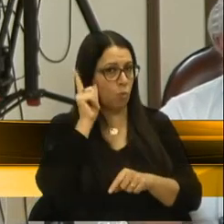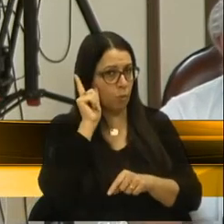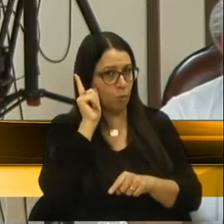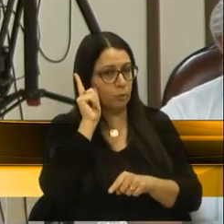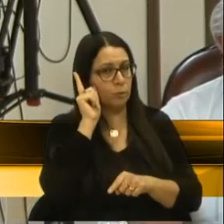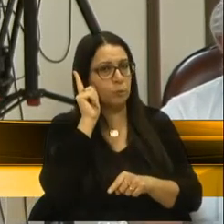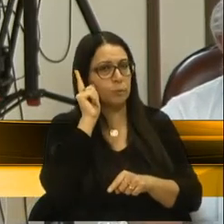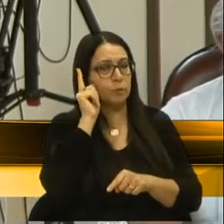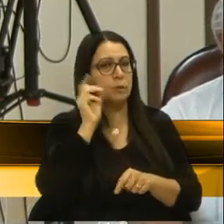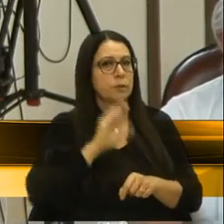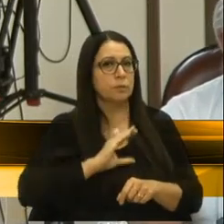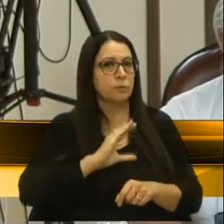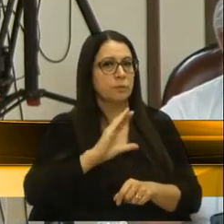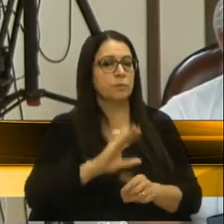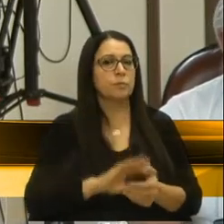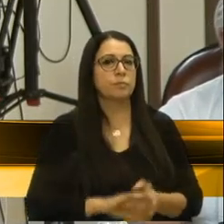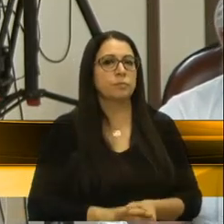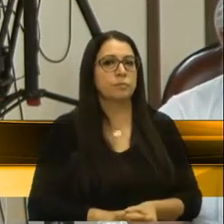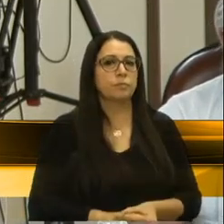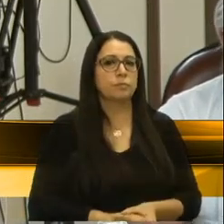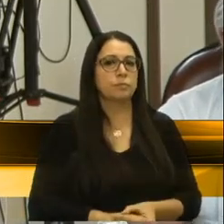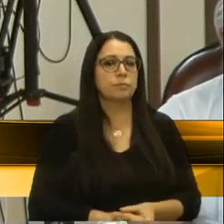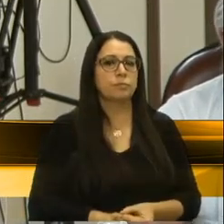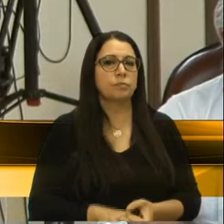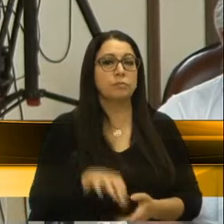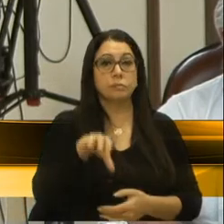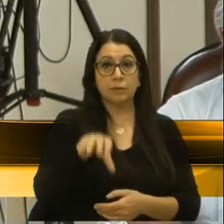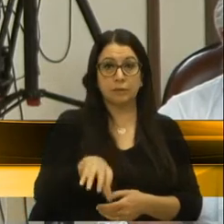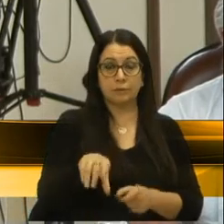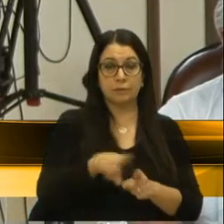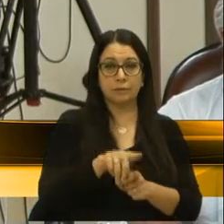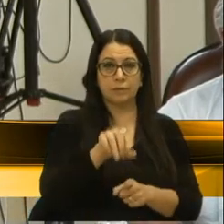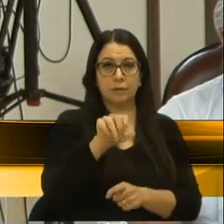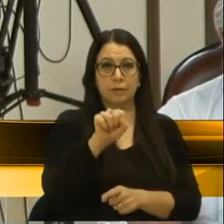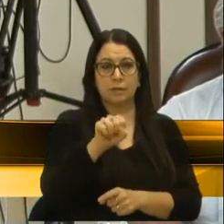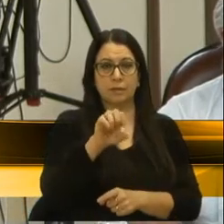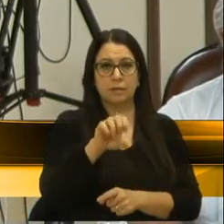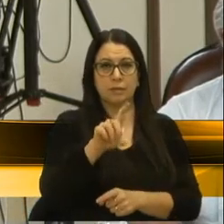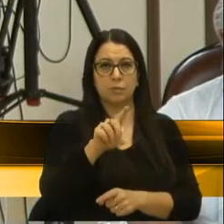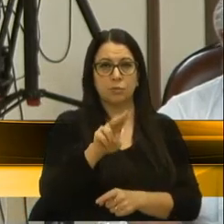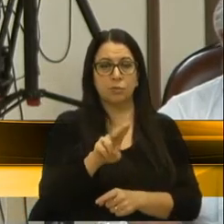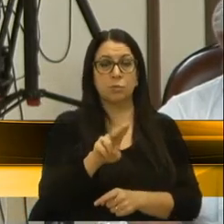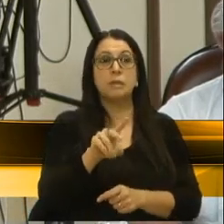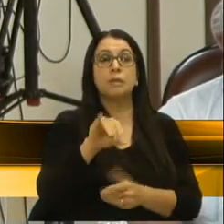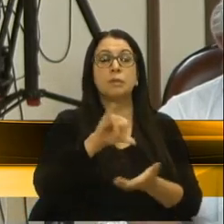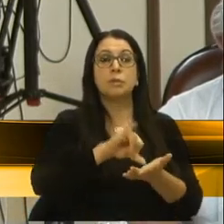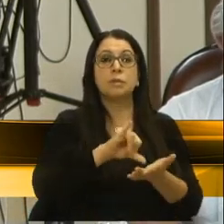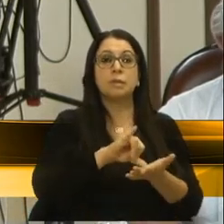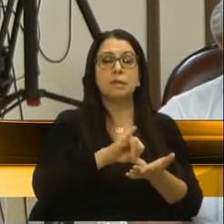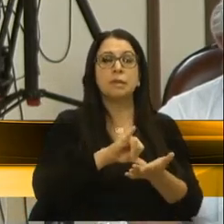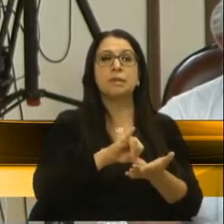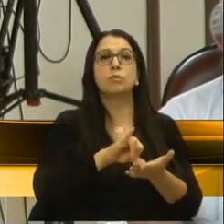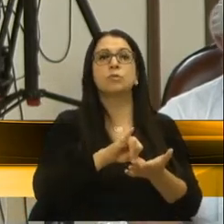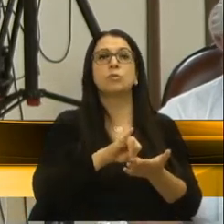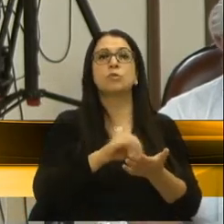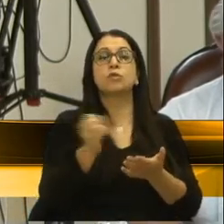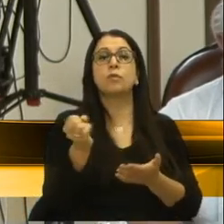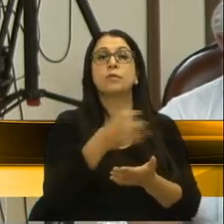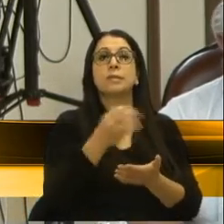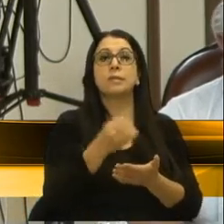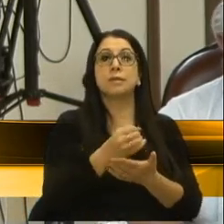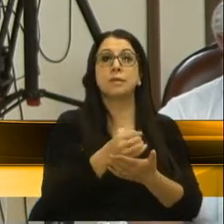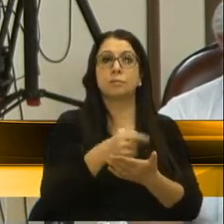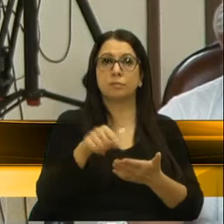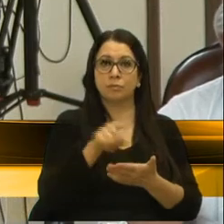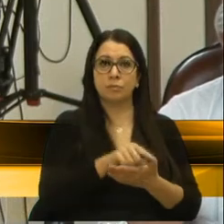a coordenadora tem um setor na SEDUC, que é o Centro de Gestão e Inovação. Ontem, a Karina